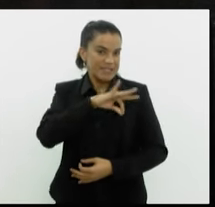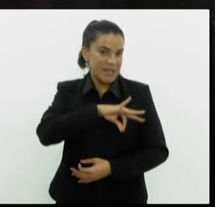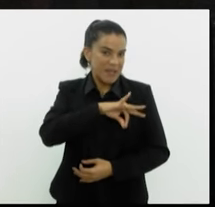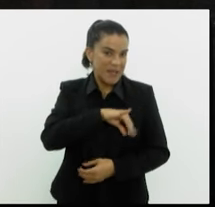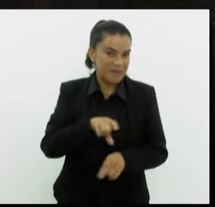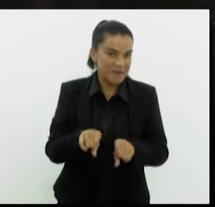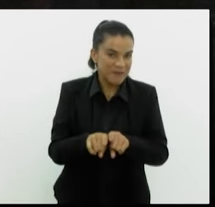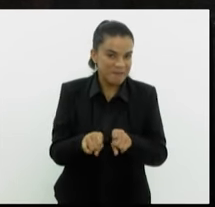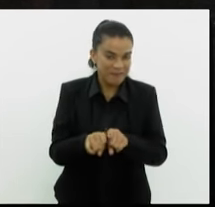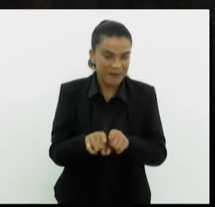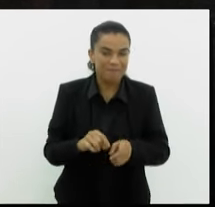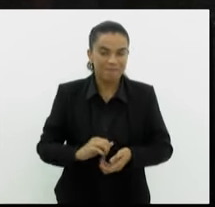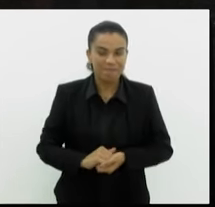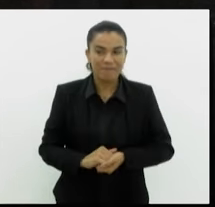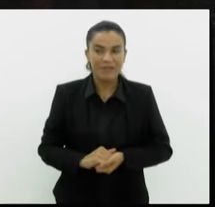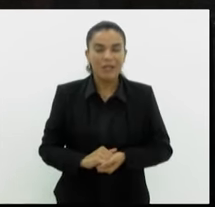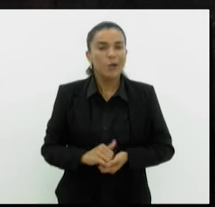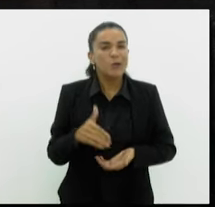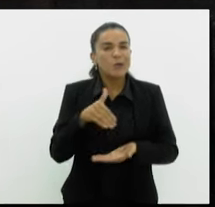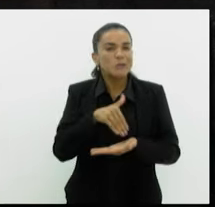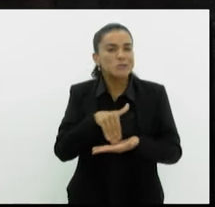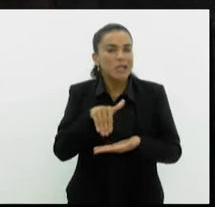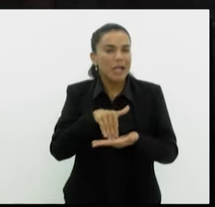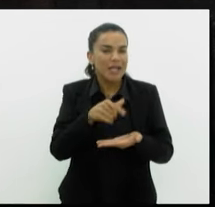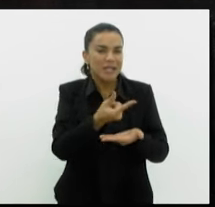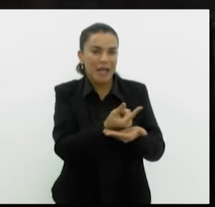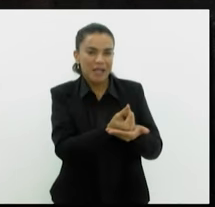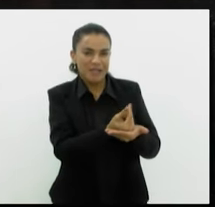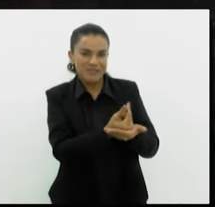remunerado. E o secretário de Tesouro,